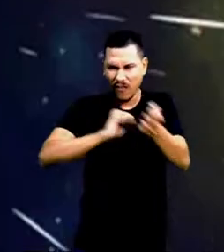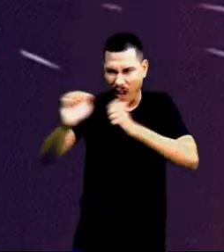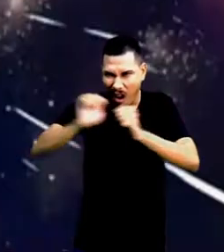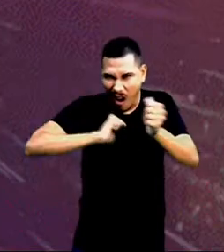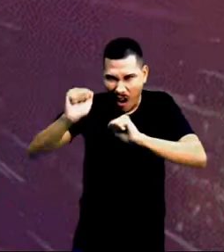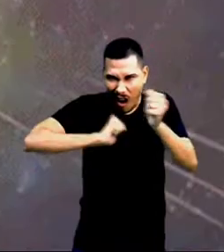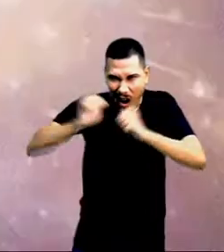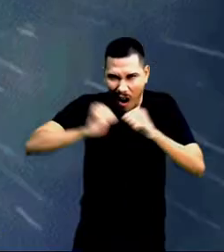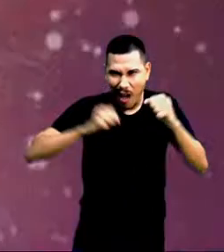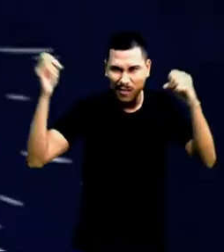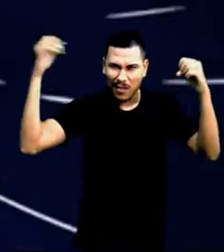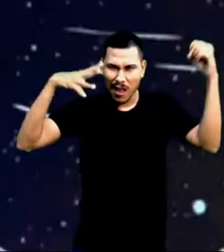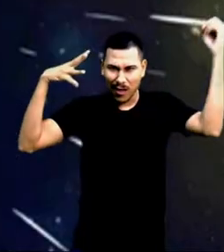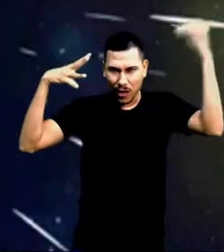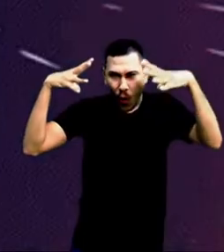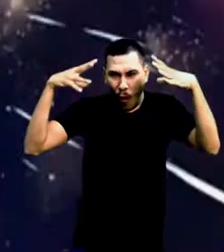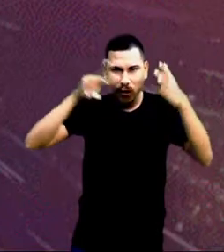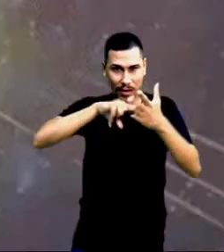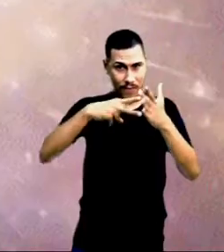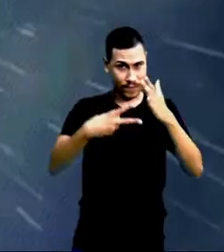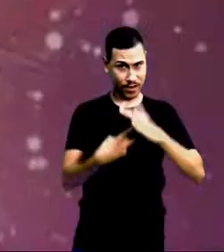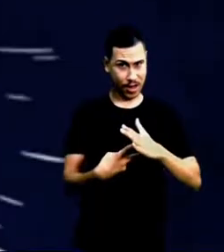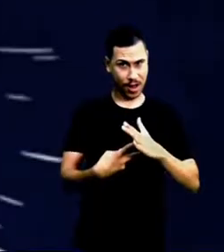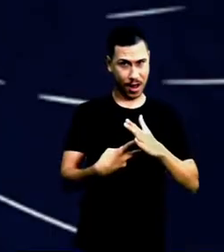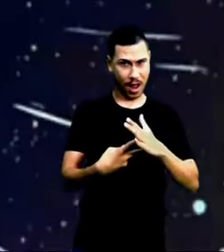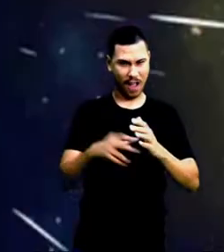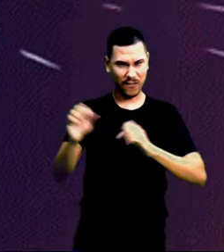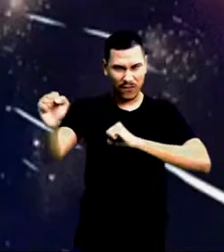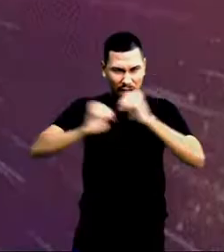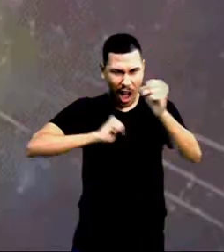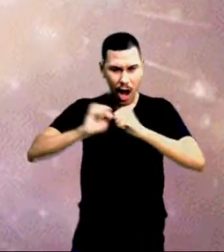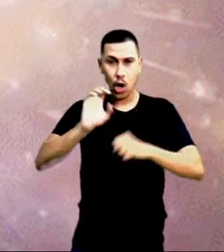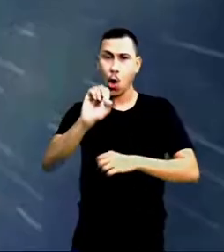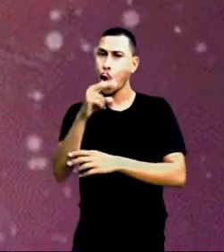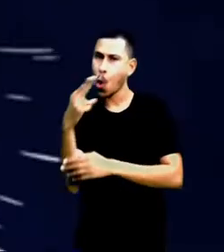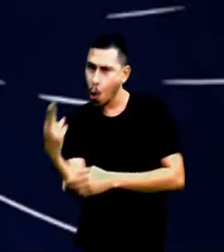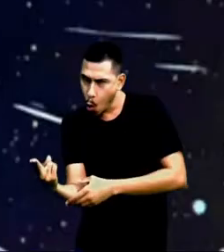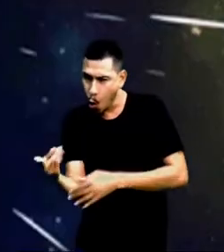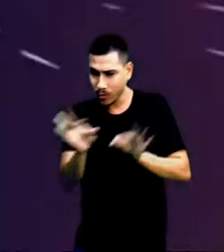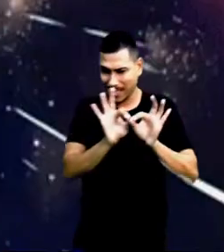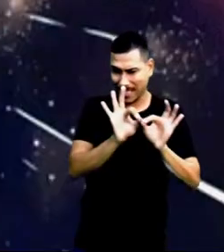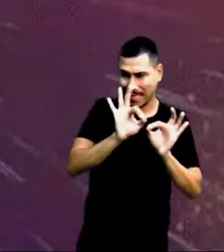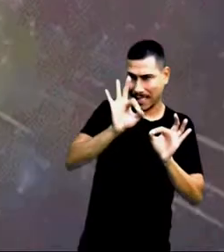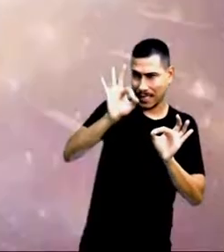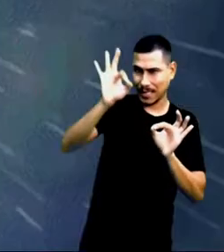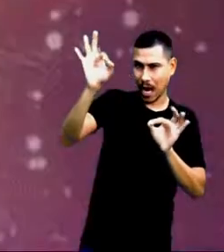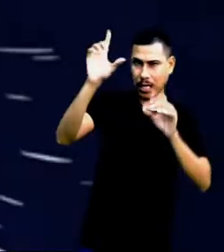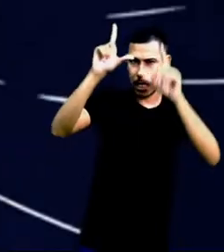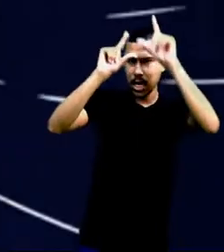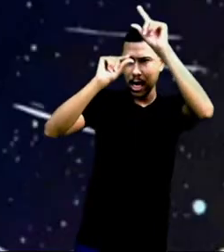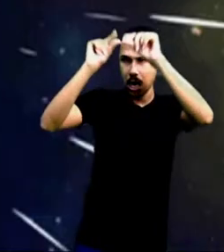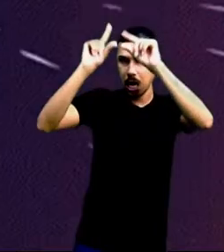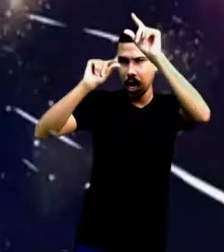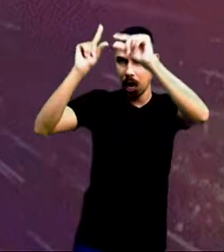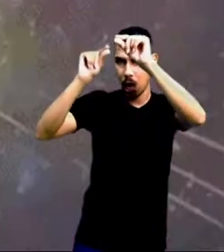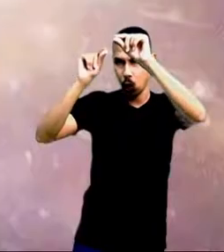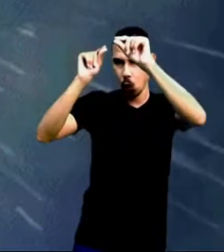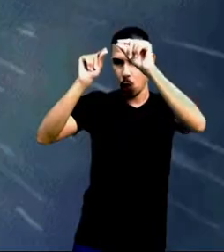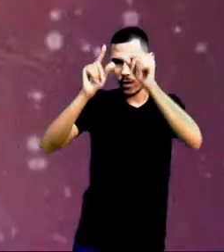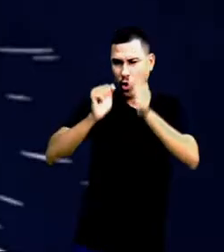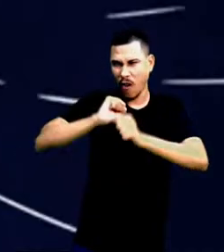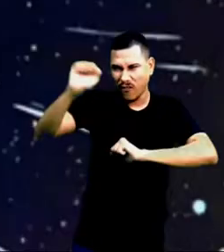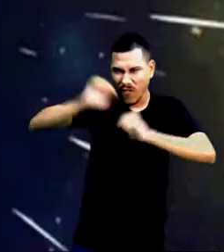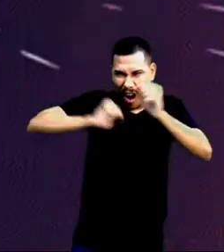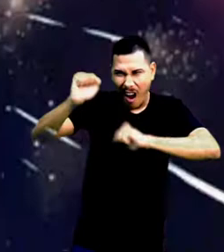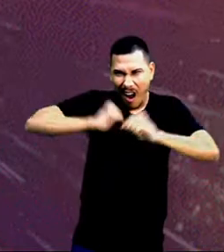a velocidade da luz é a velocidade ou a distância que a luz percorre no vácuo, numa